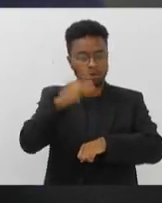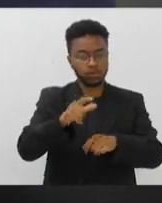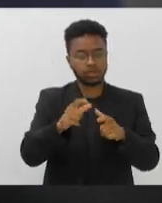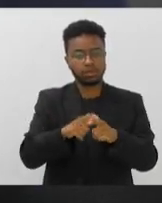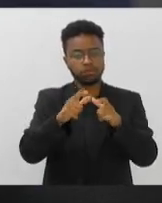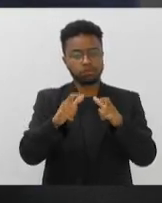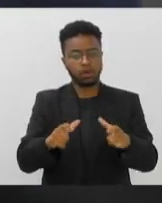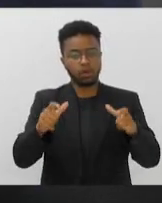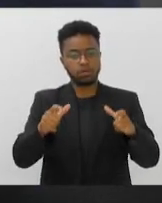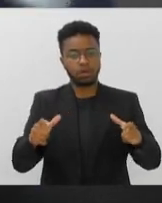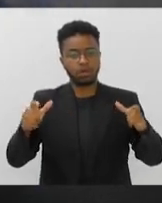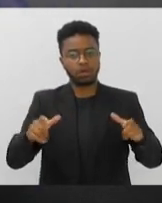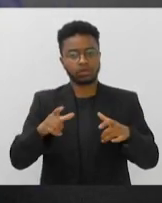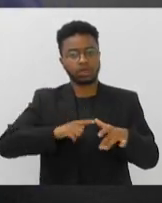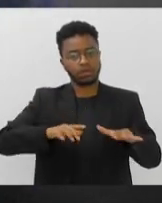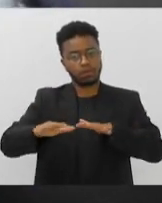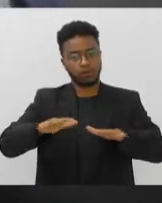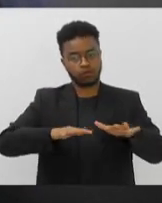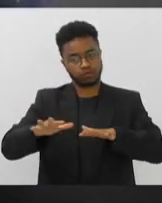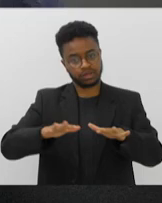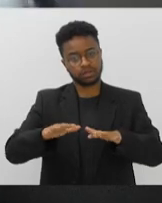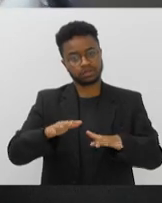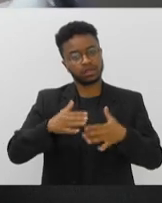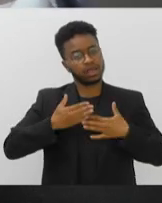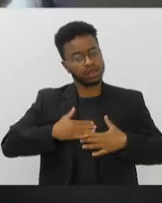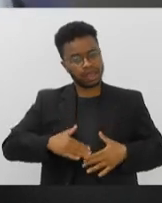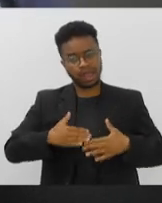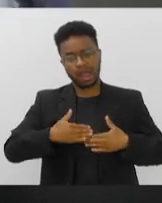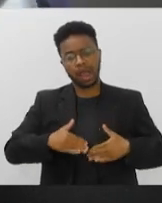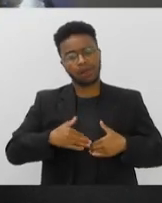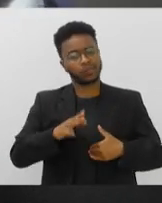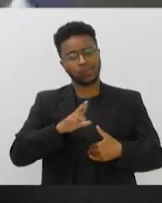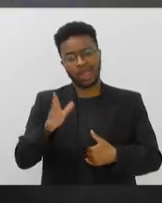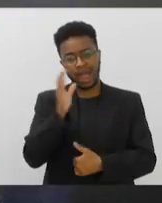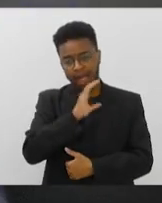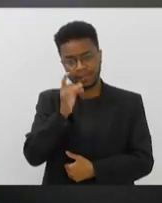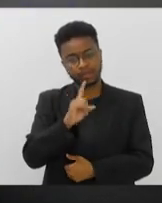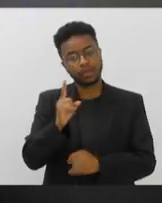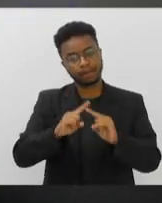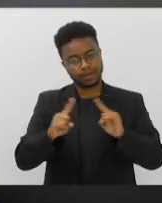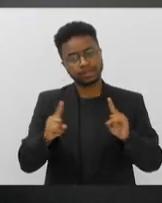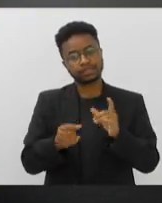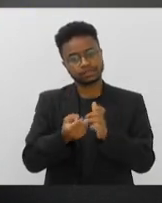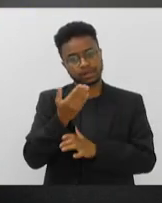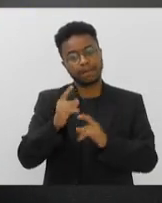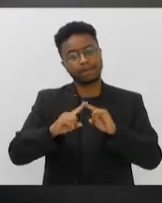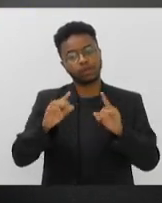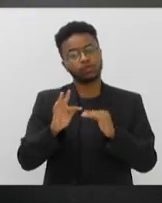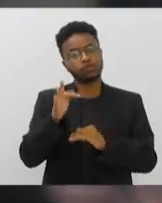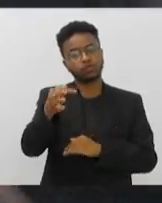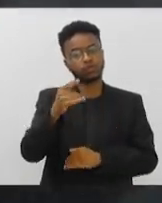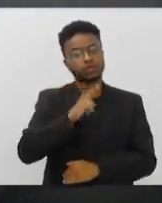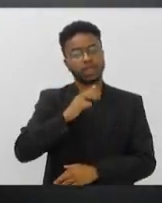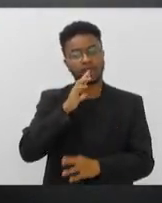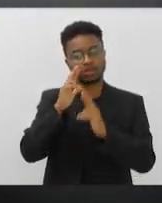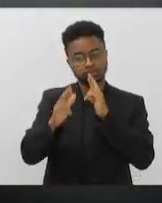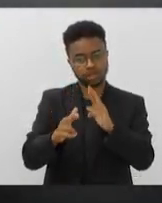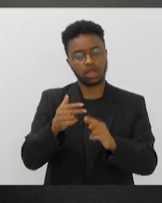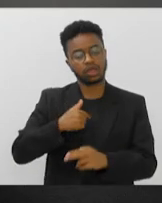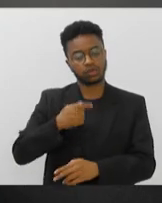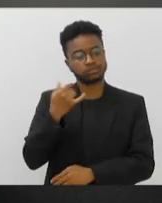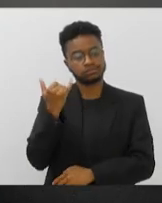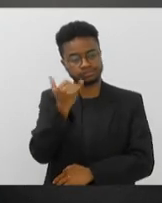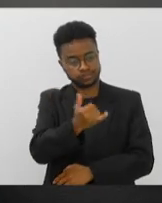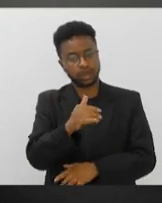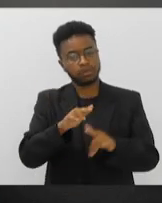uma onda esse movimento se forma é devagar né a velocidade que a gente quer mas ele se forma e lá na frente você vai ver resultado eu te falo por experiência